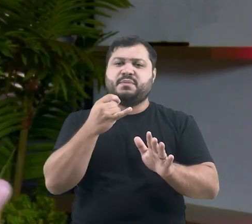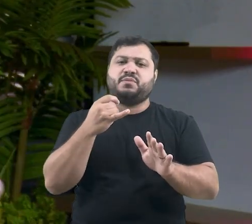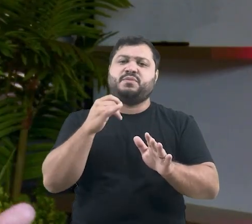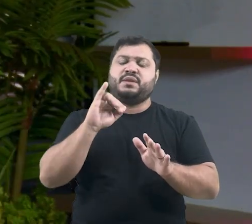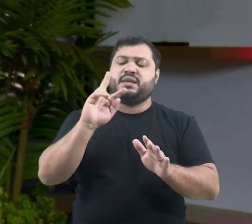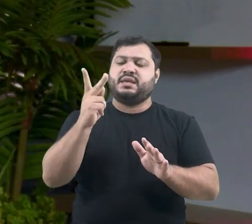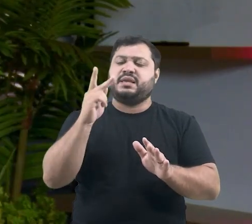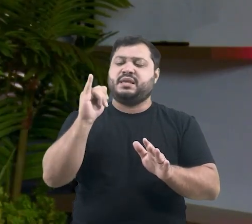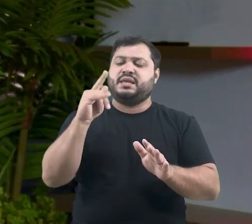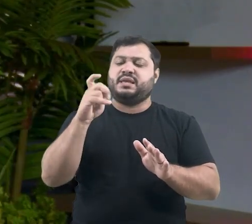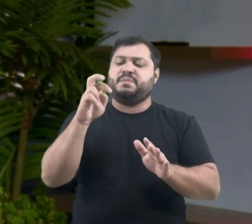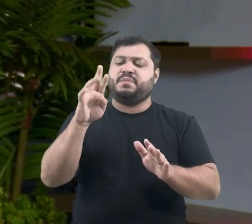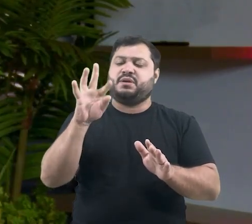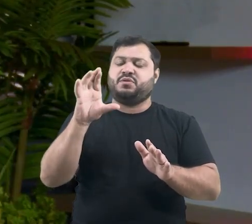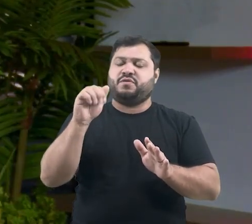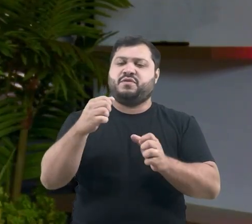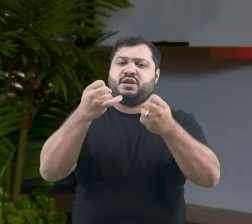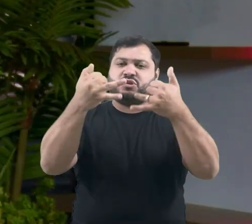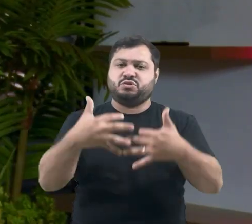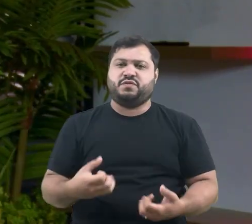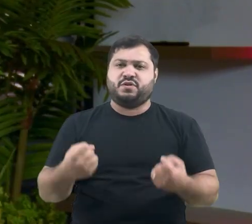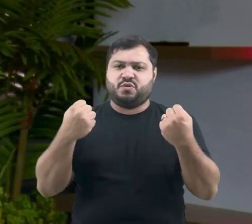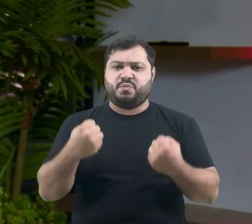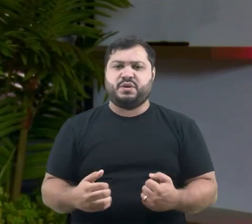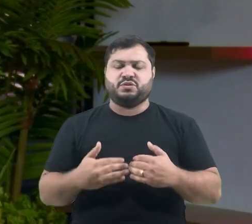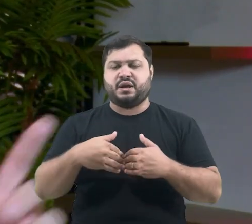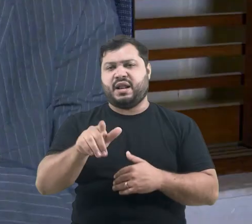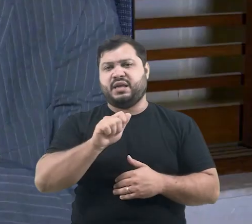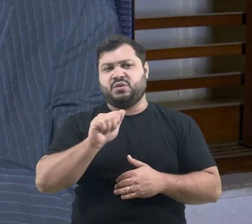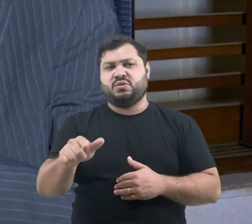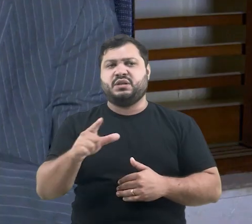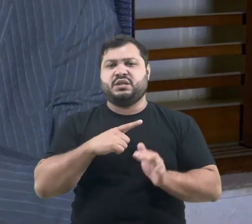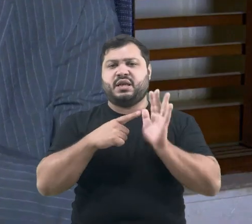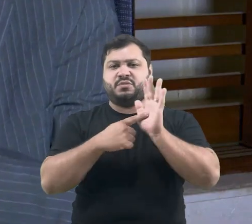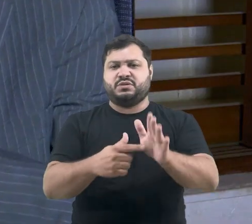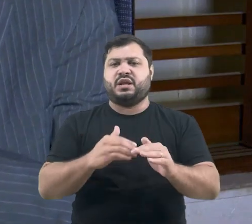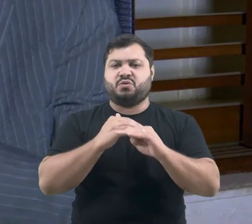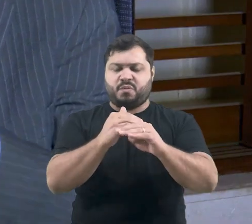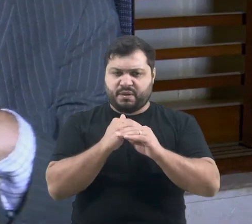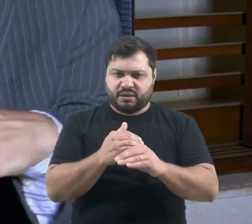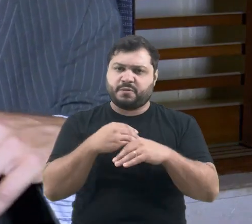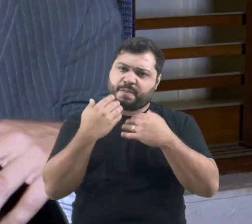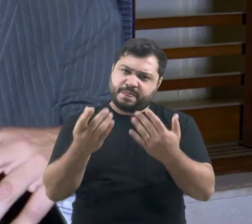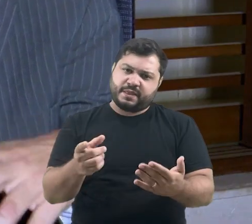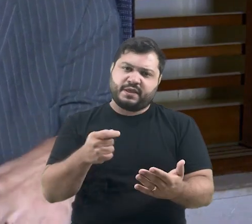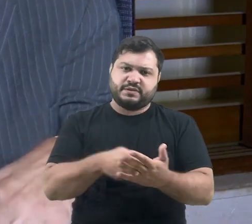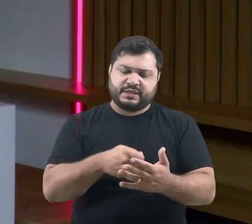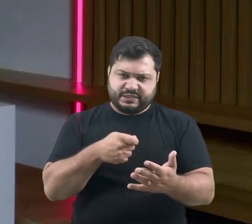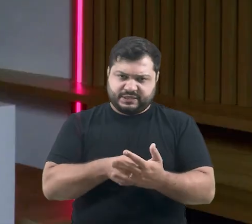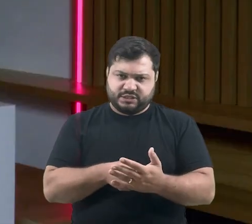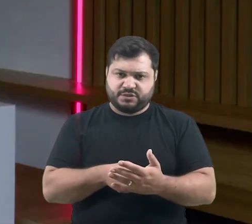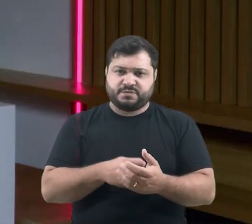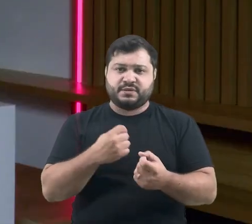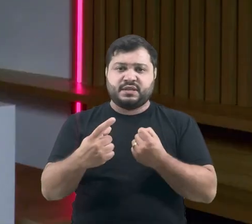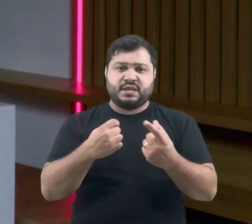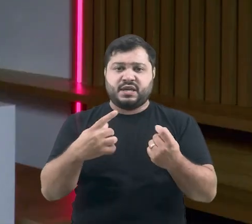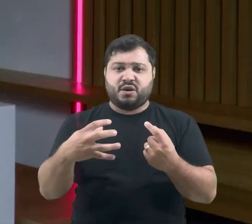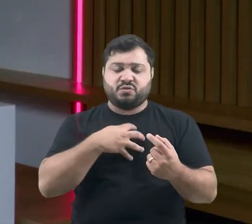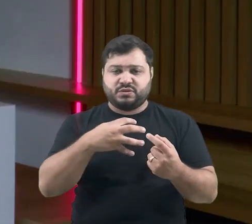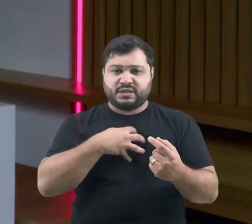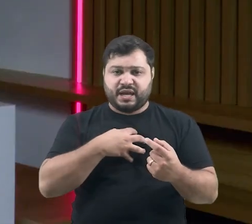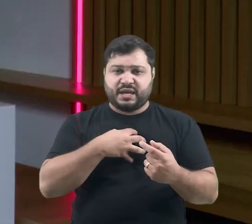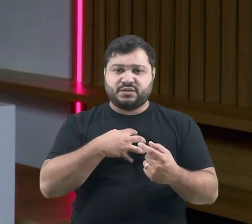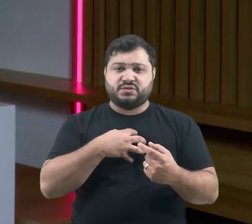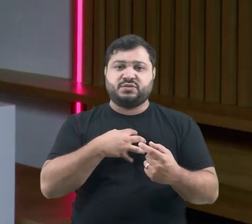uma hipertrofia que justifica esse peso além daquilo considerado como padrão. E é isso que se exige. Em alguns